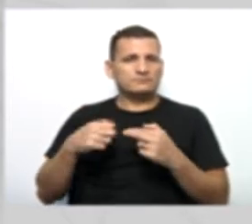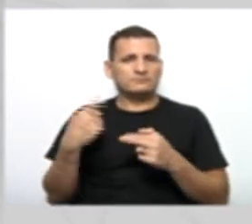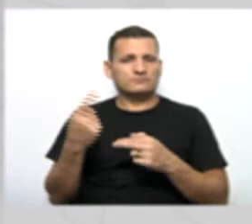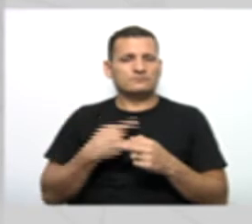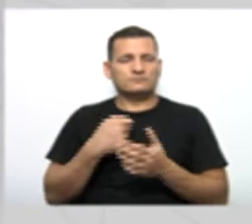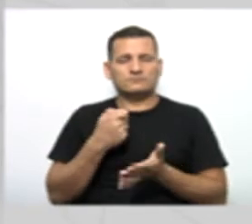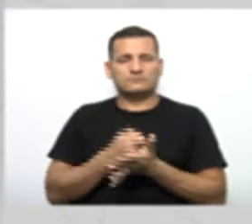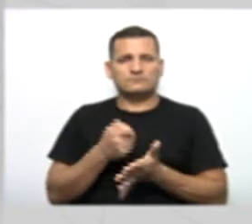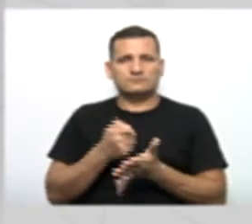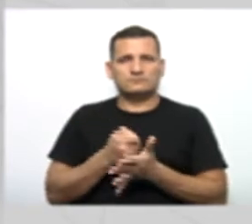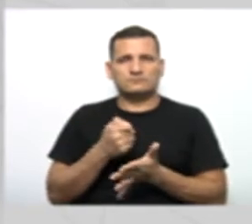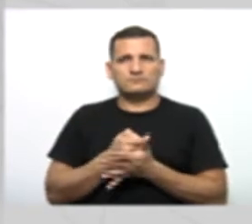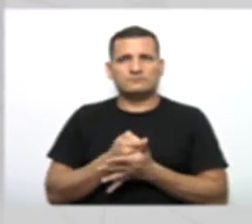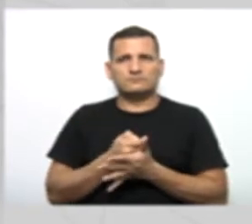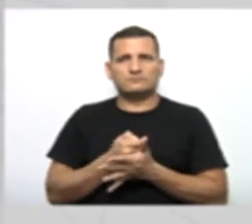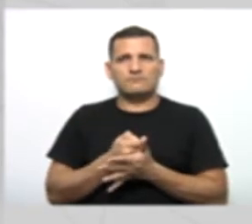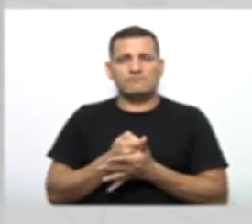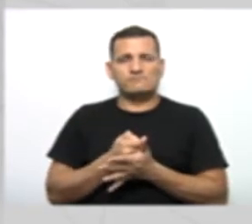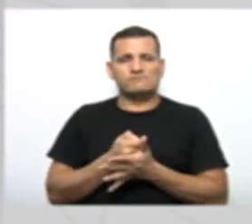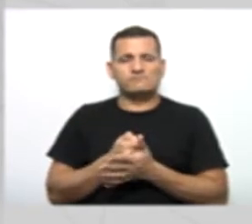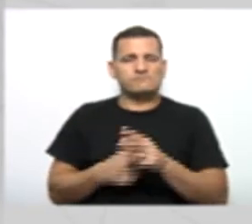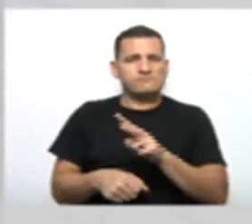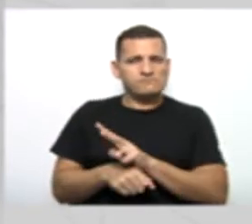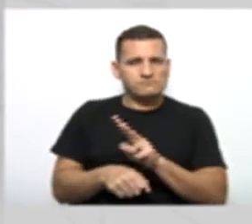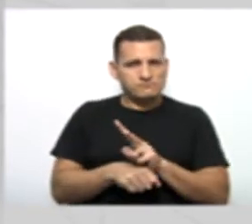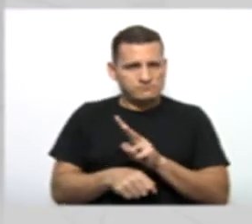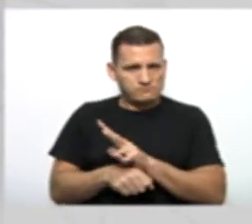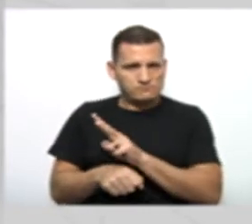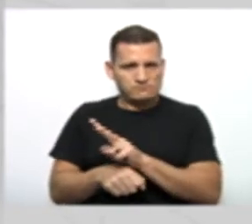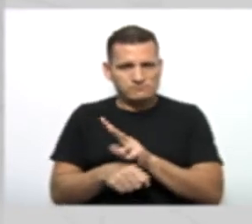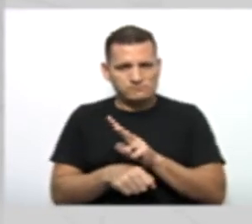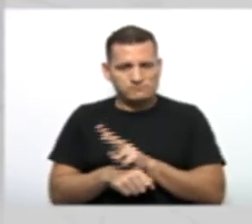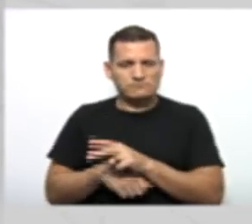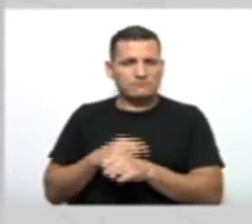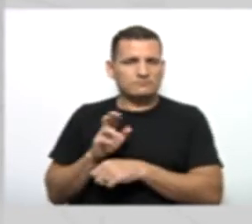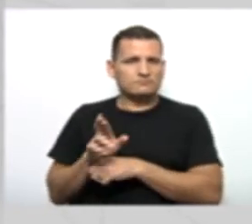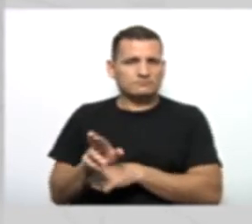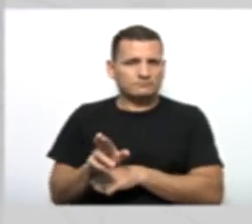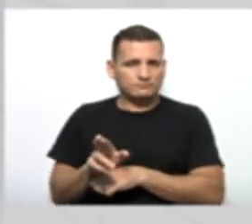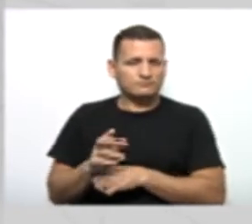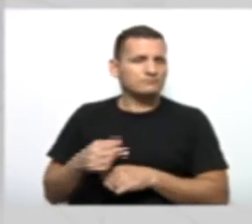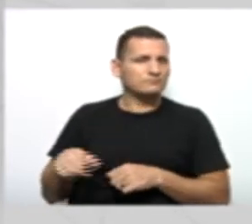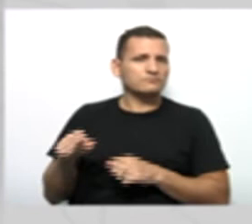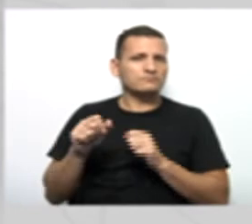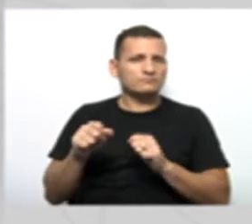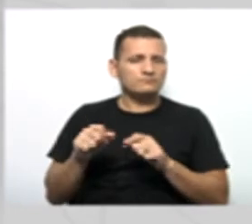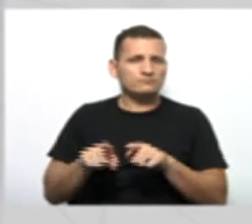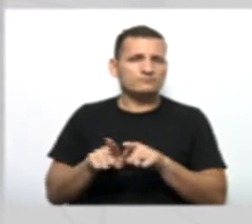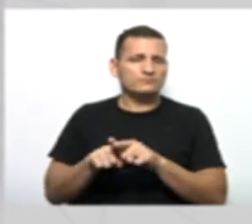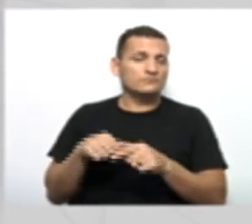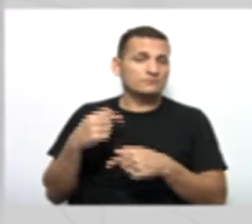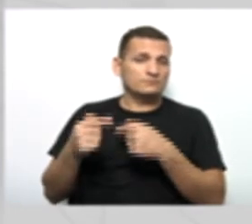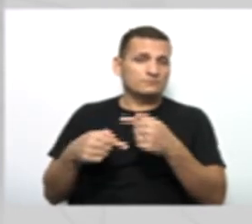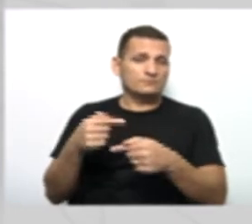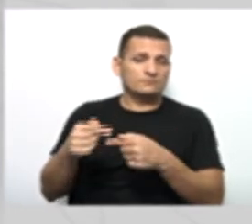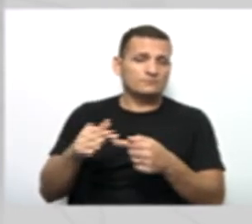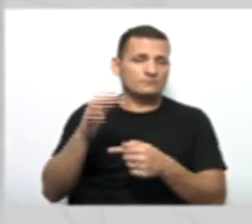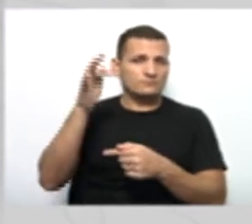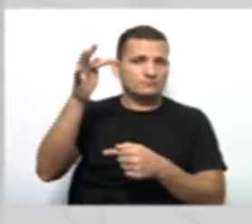a obrigação de preservar esses recursos para que eles também possam suprir as necessidades das gerações